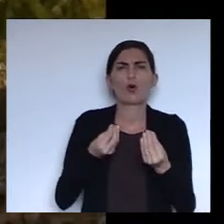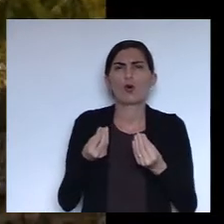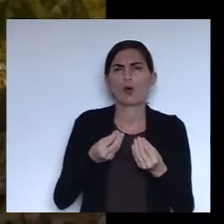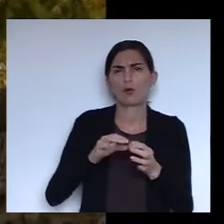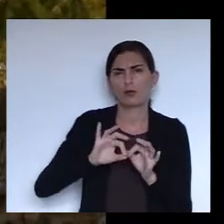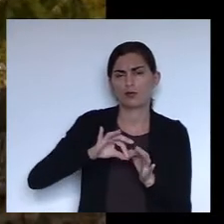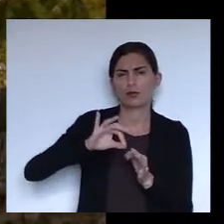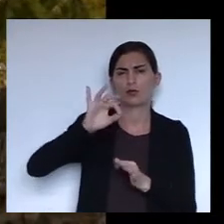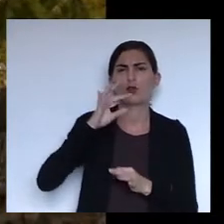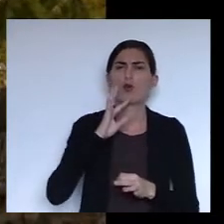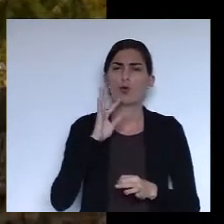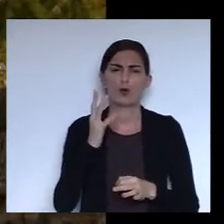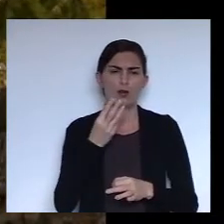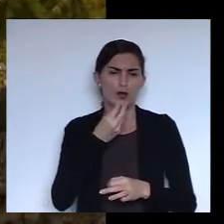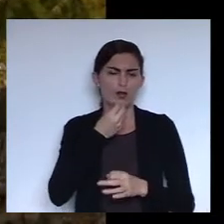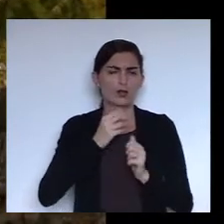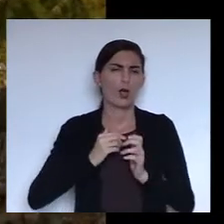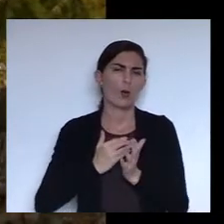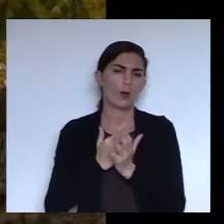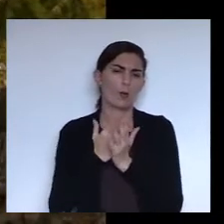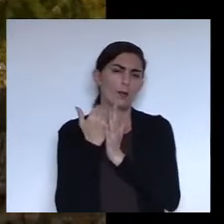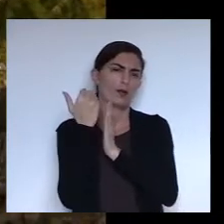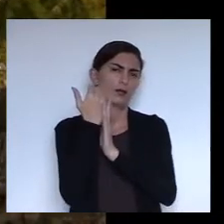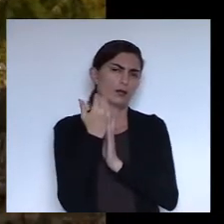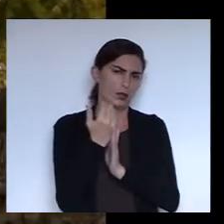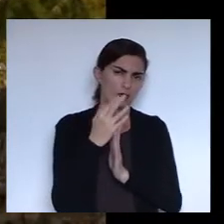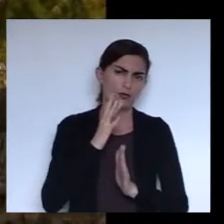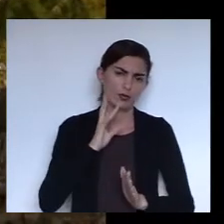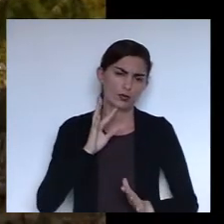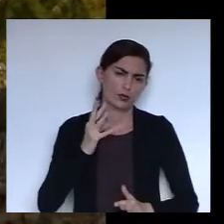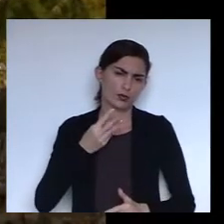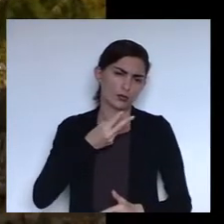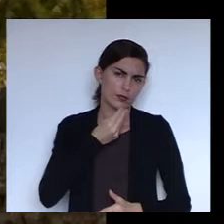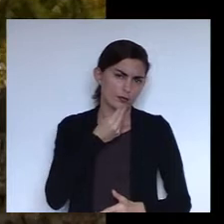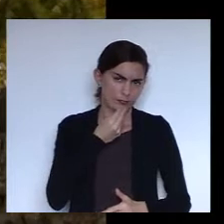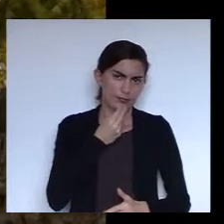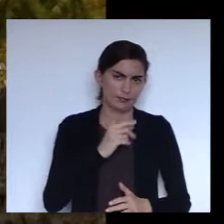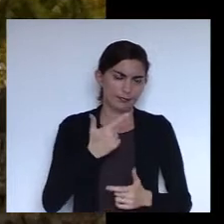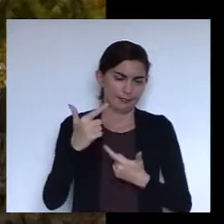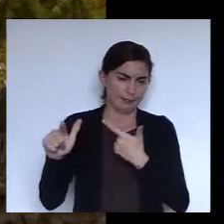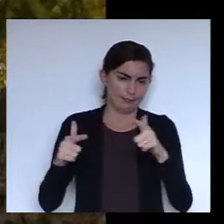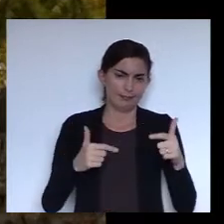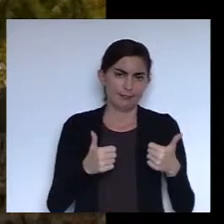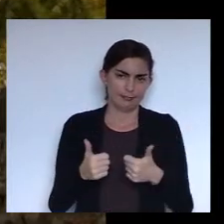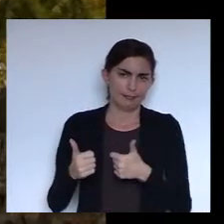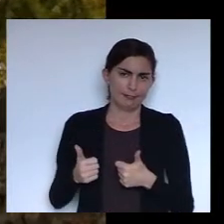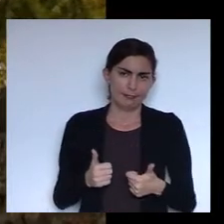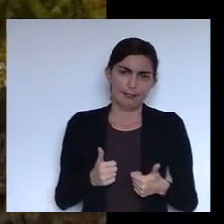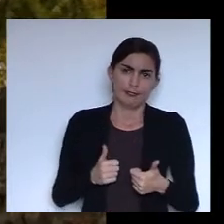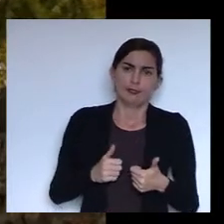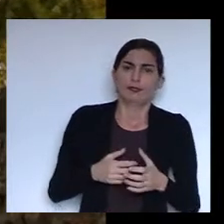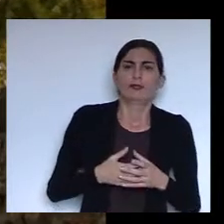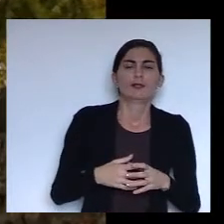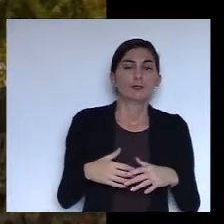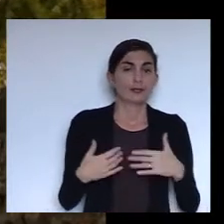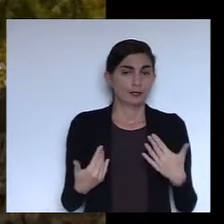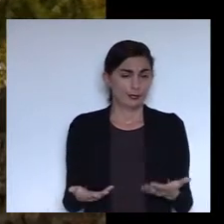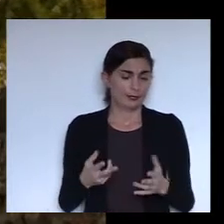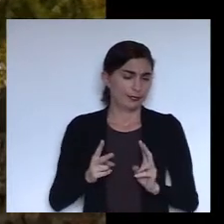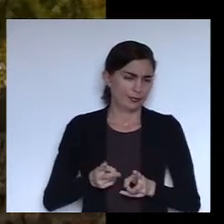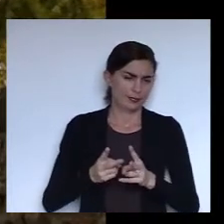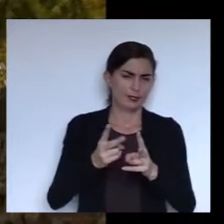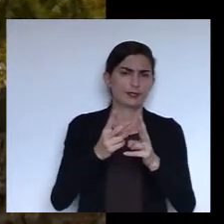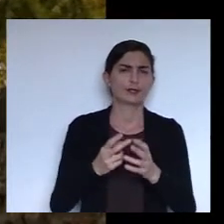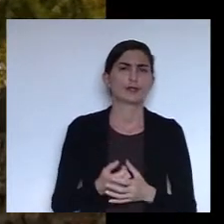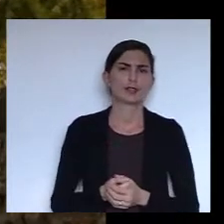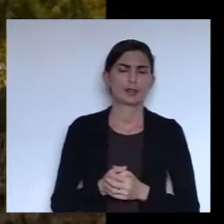estender esse conhecimento, para ampliar esse conhecimento aos demais, tá? Vou te apontar o caminho, mas quem segue